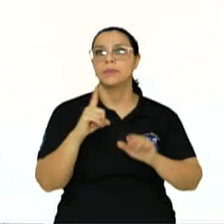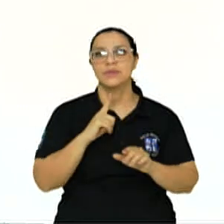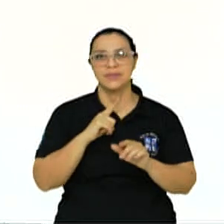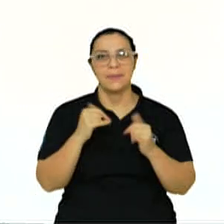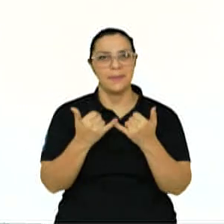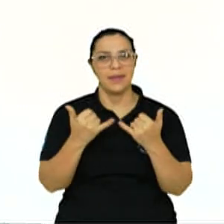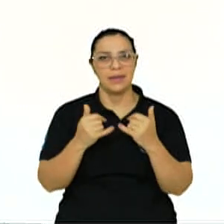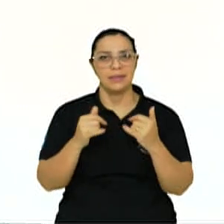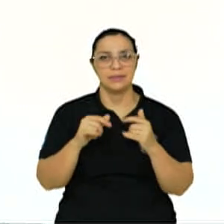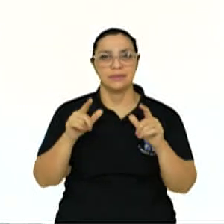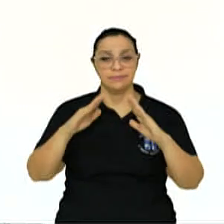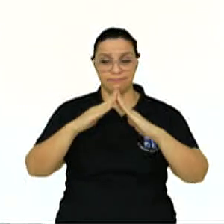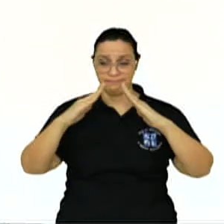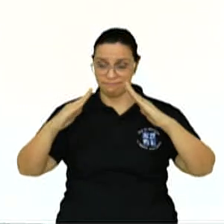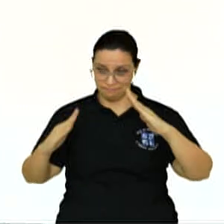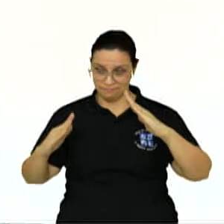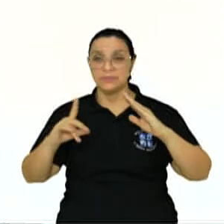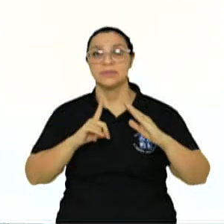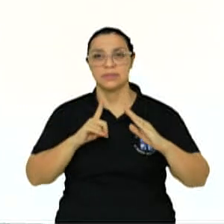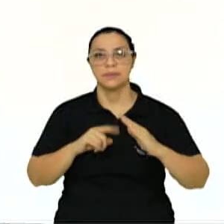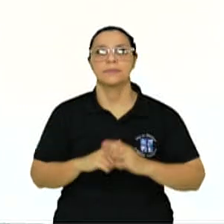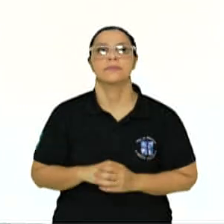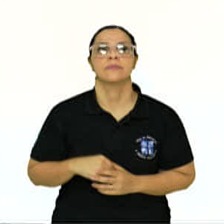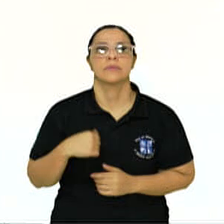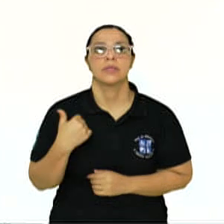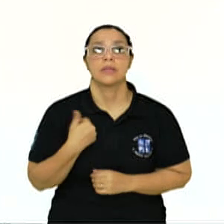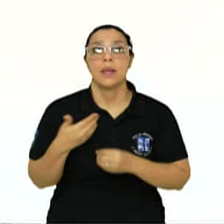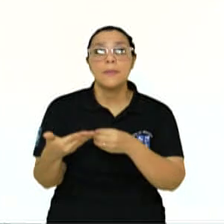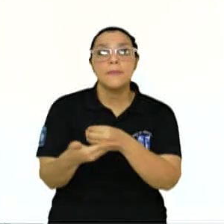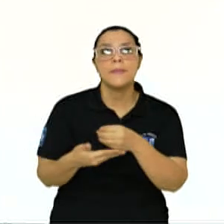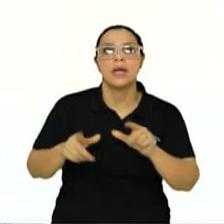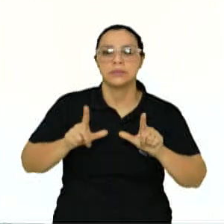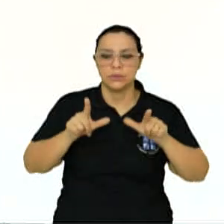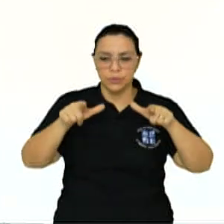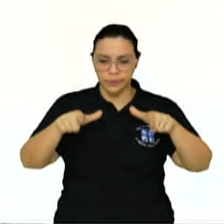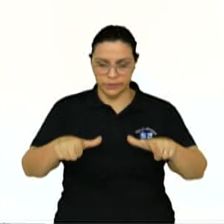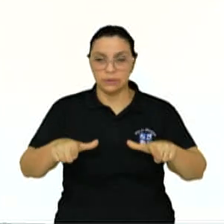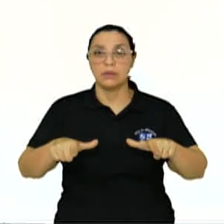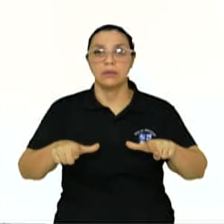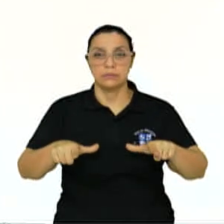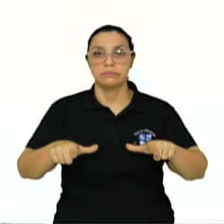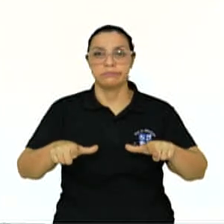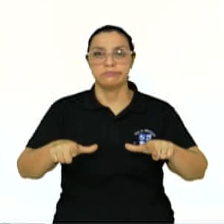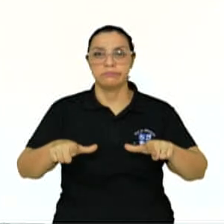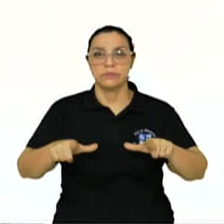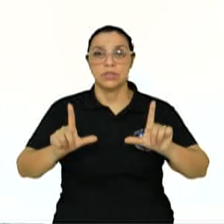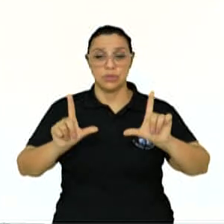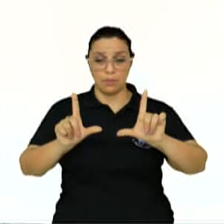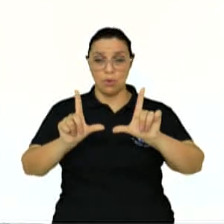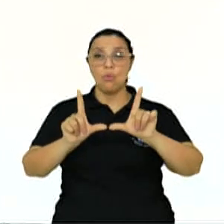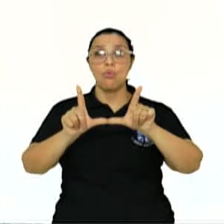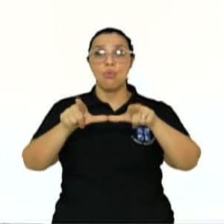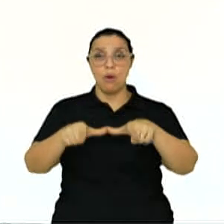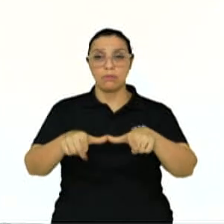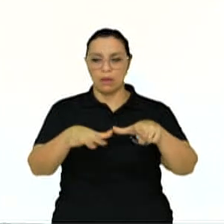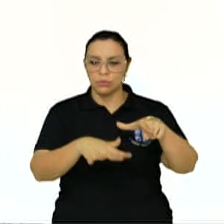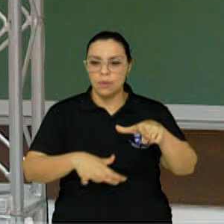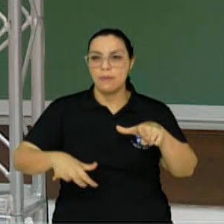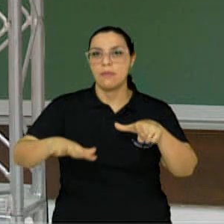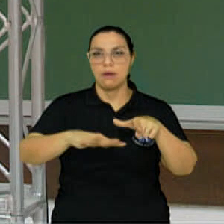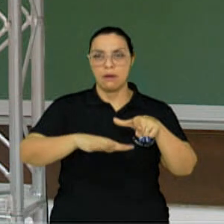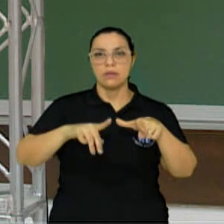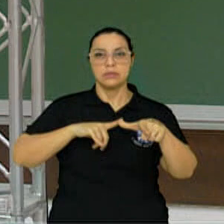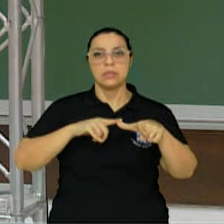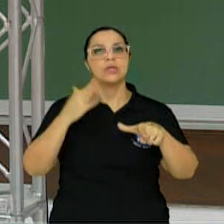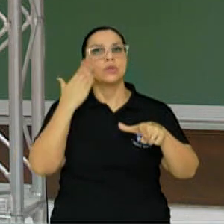de superfície lateral. De base quadrada. Ok? Então, temos aí a base quadrada, quer dizer que esse